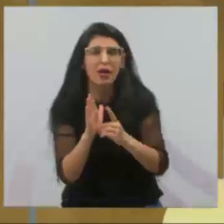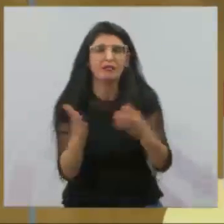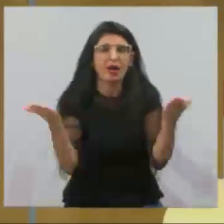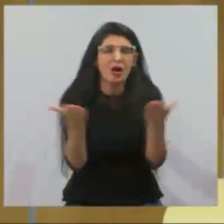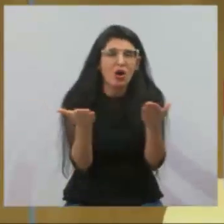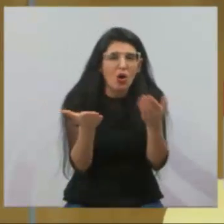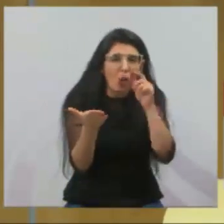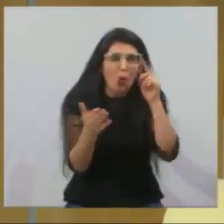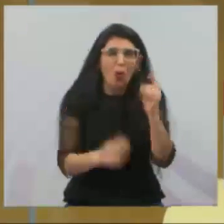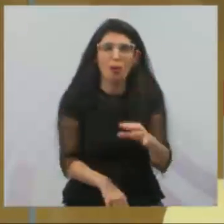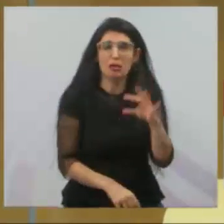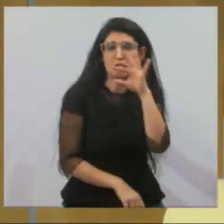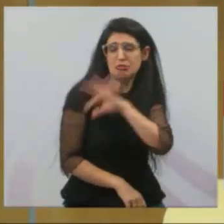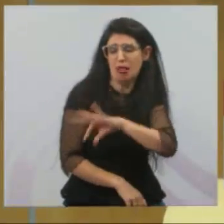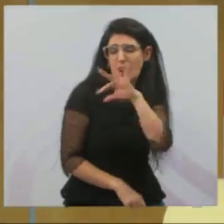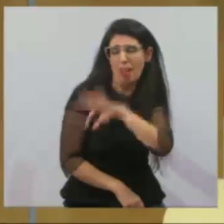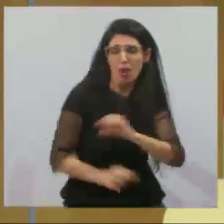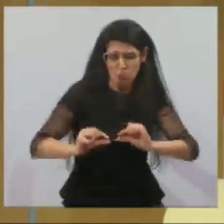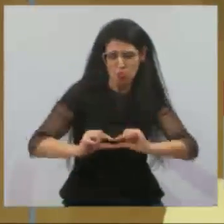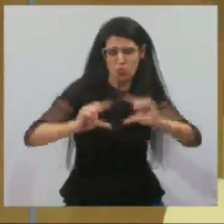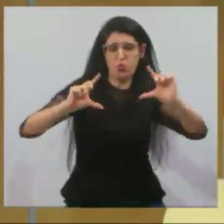até 2021.